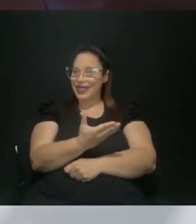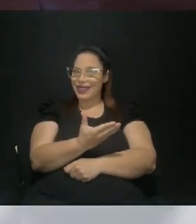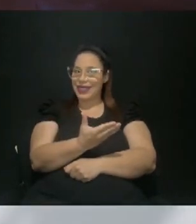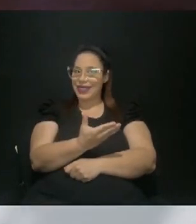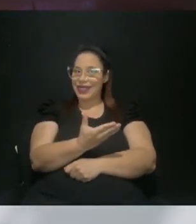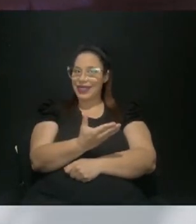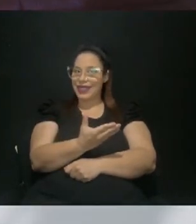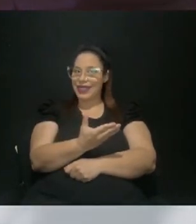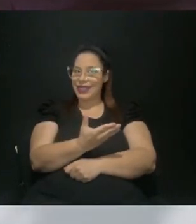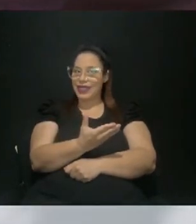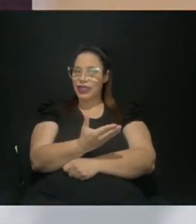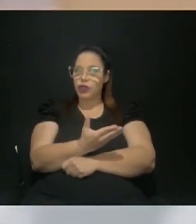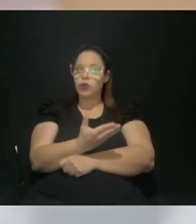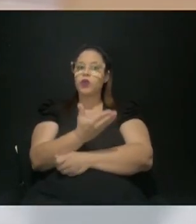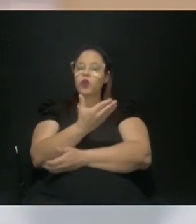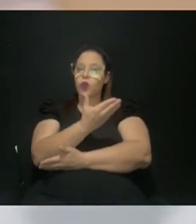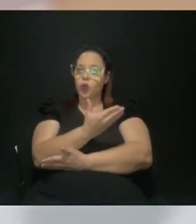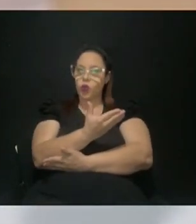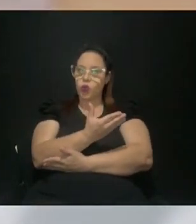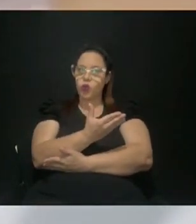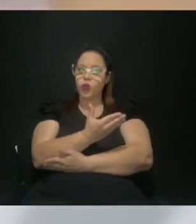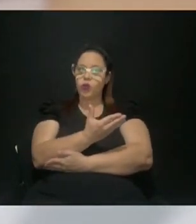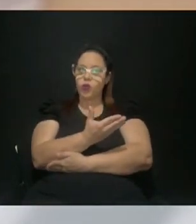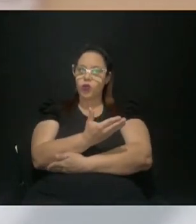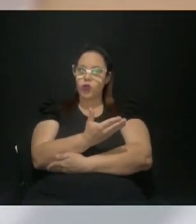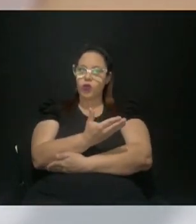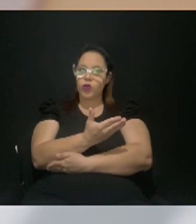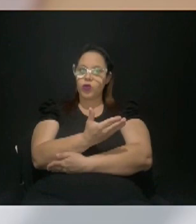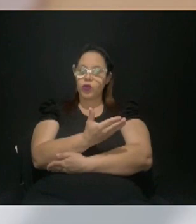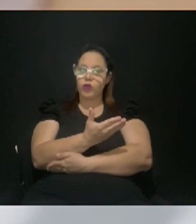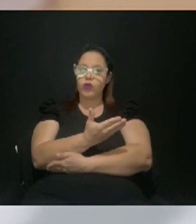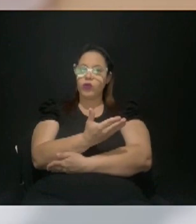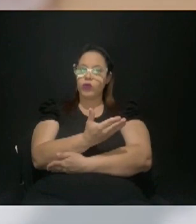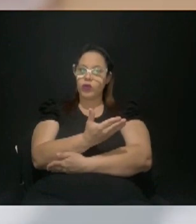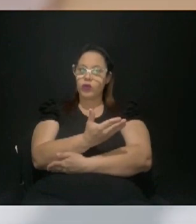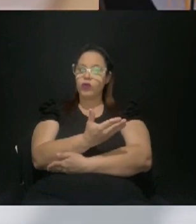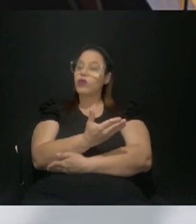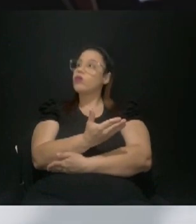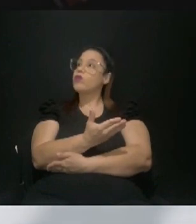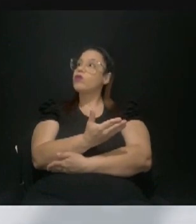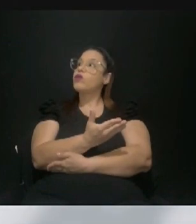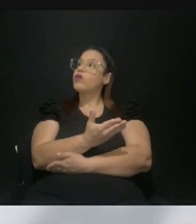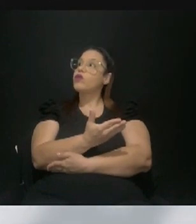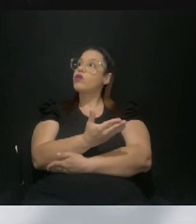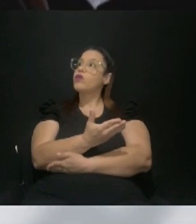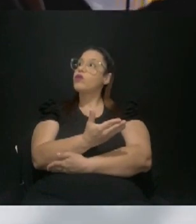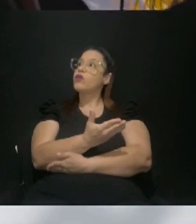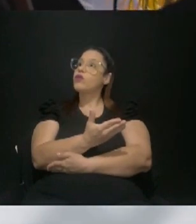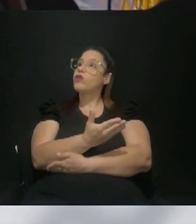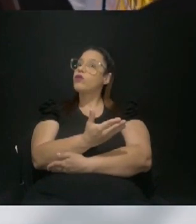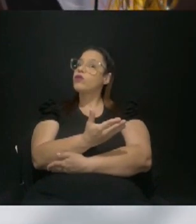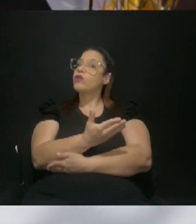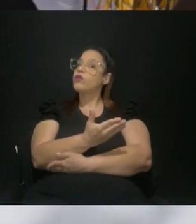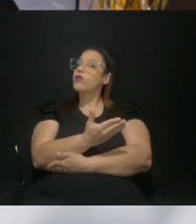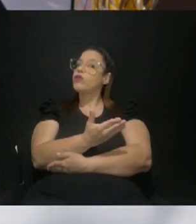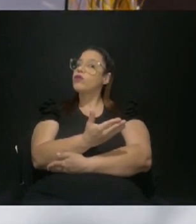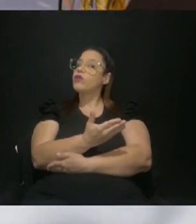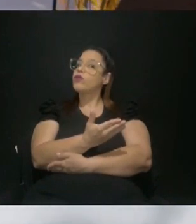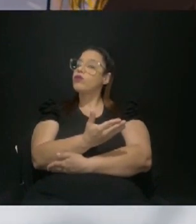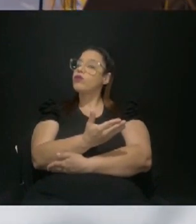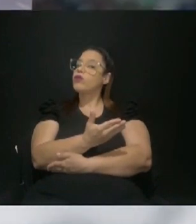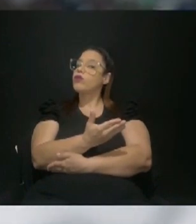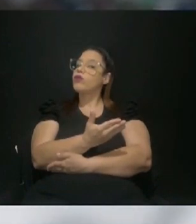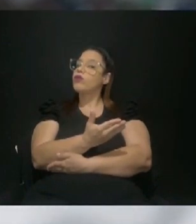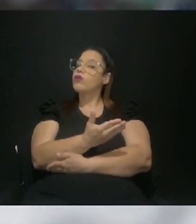de soluções e administração de servidores e redes de dados em ambiente data center. Um administrador de